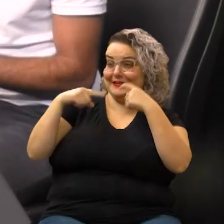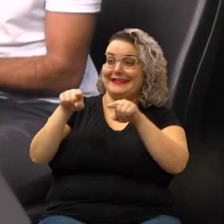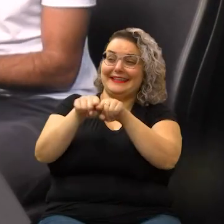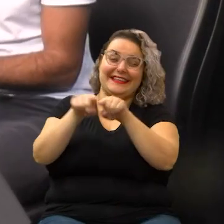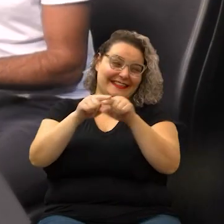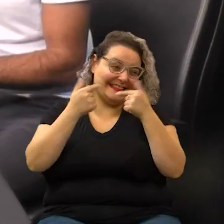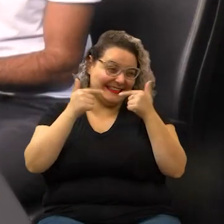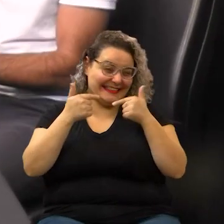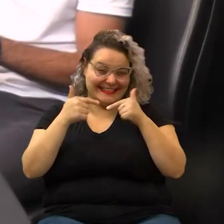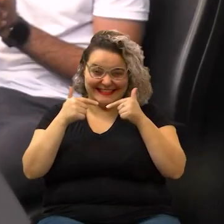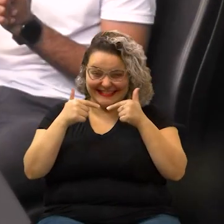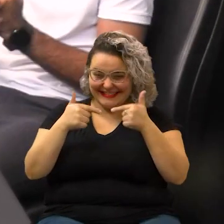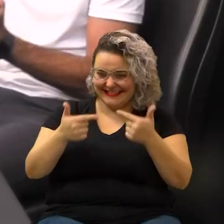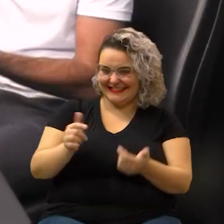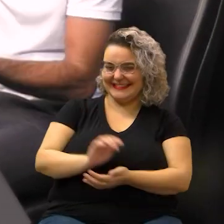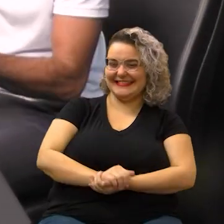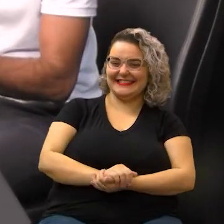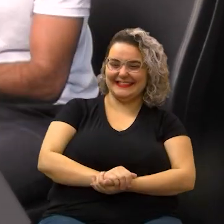queria chorar também.